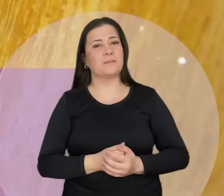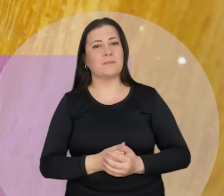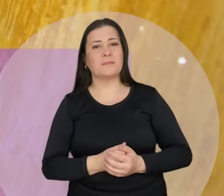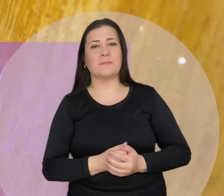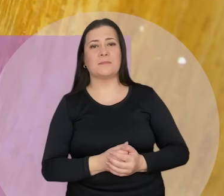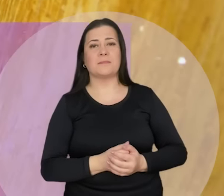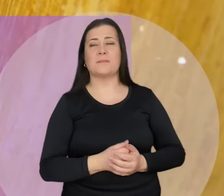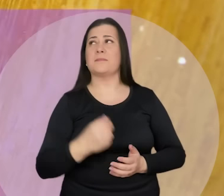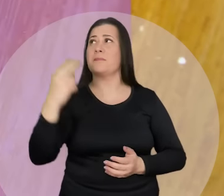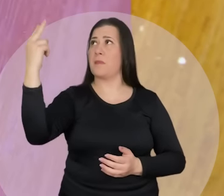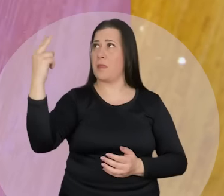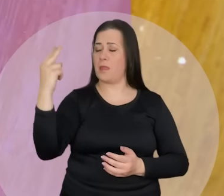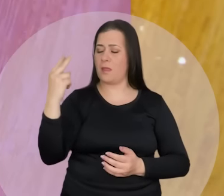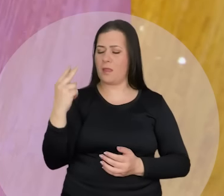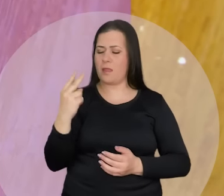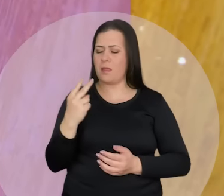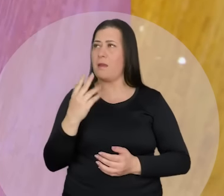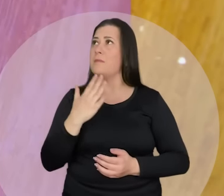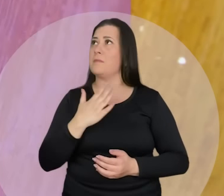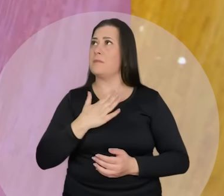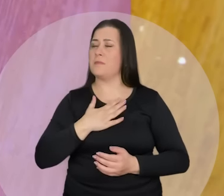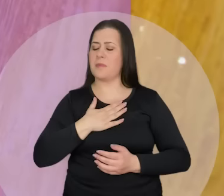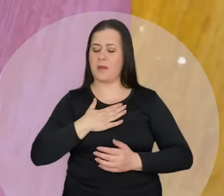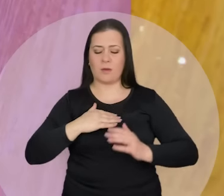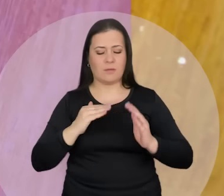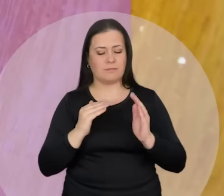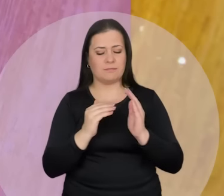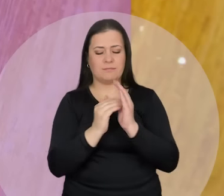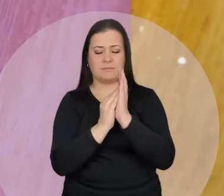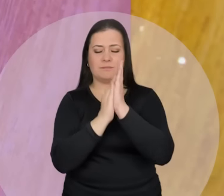Senhor. Escuta, Deus, a minha